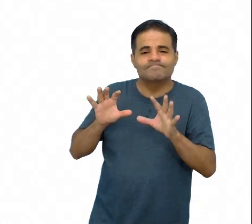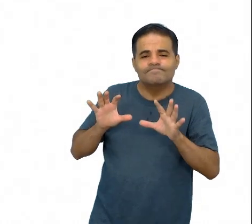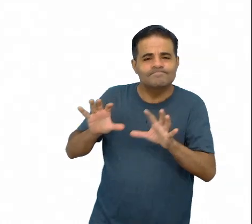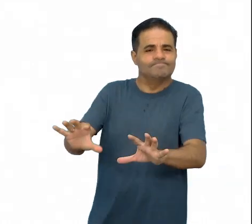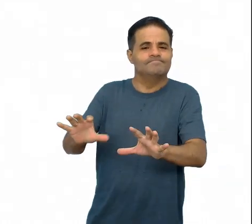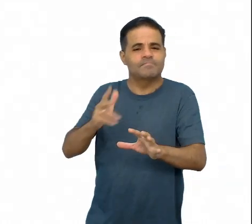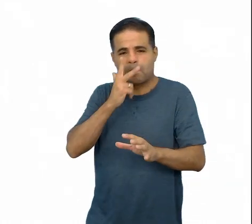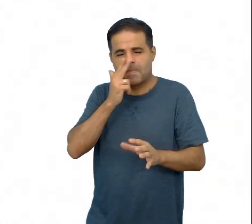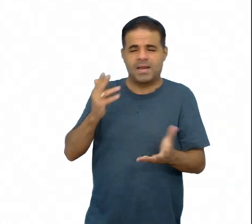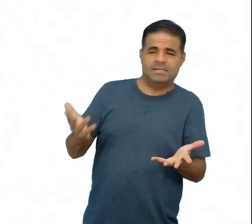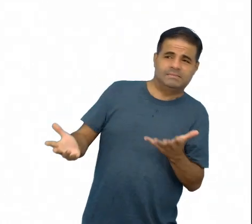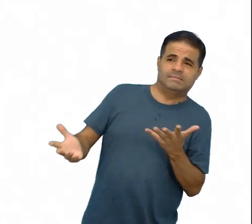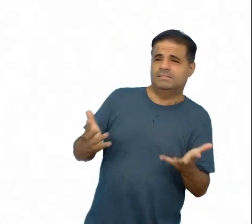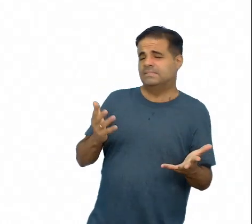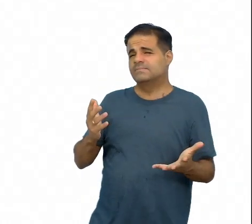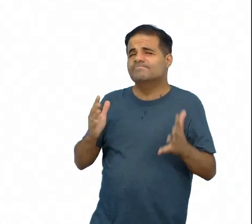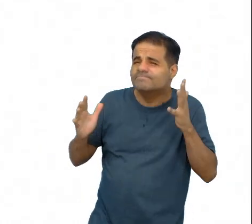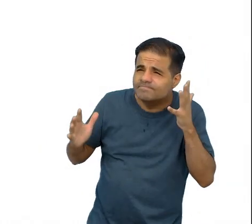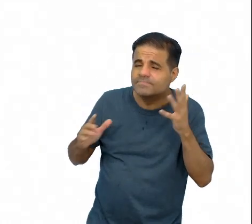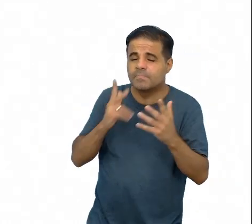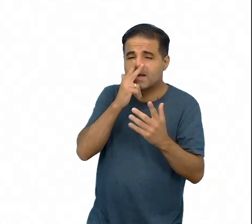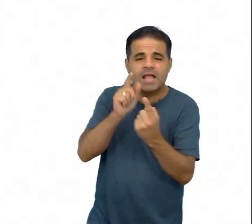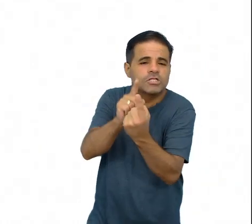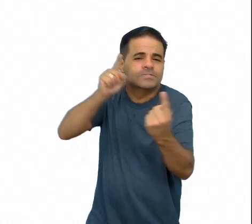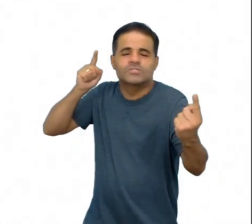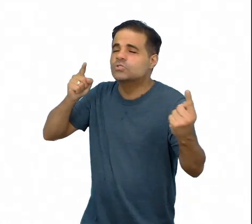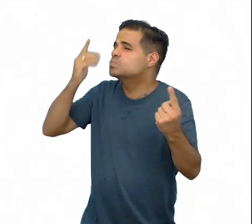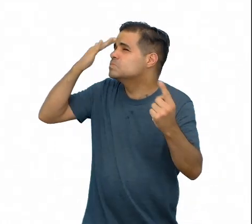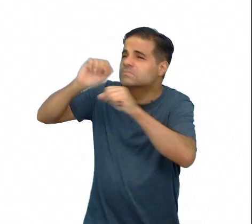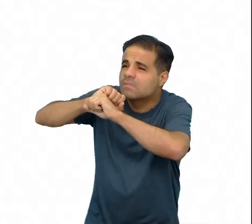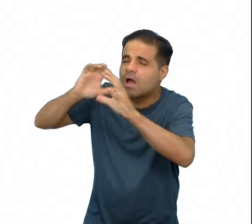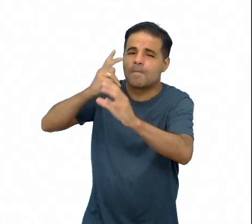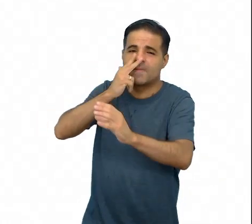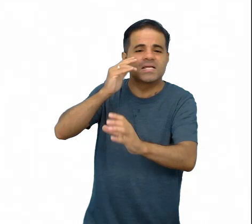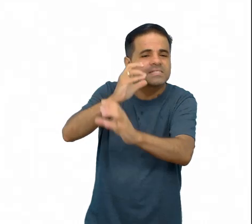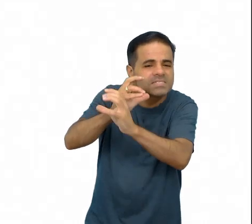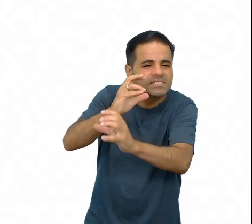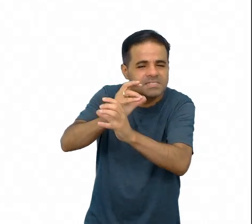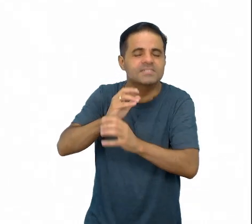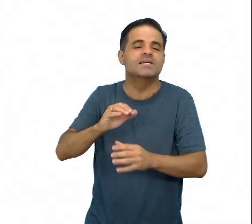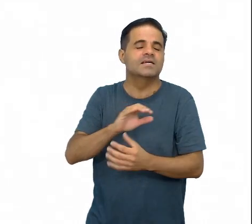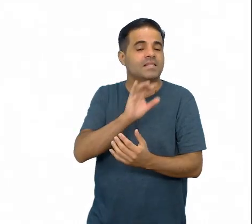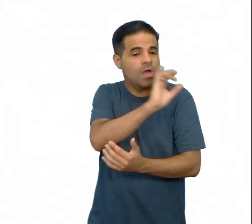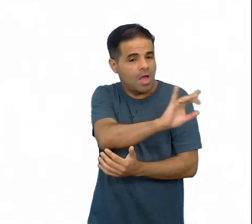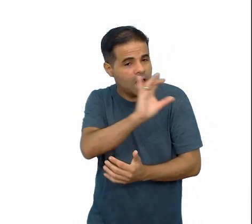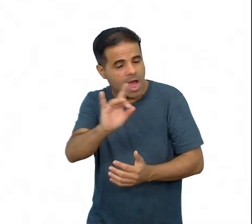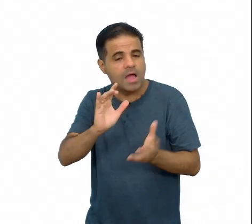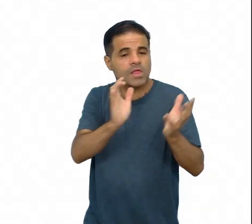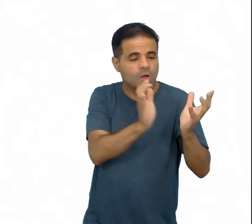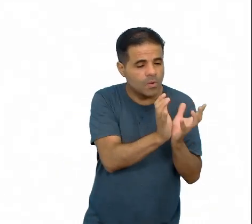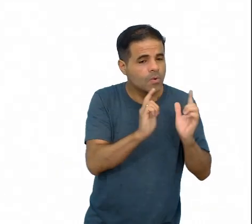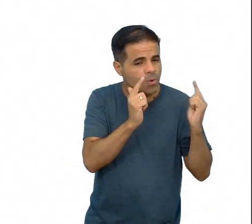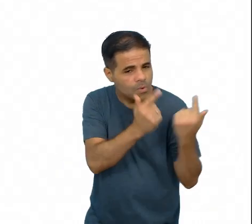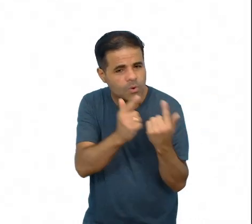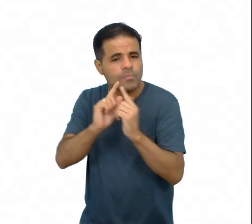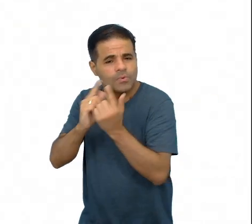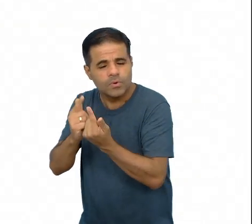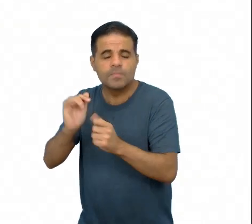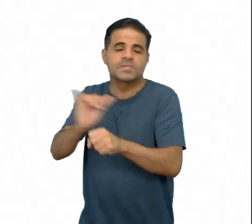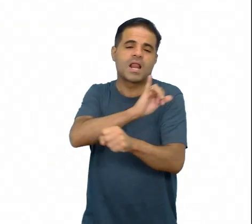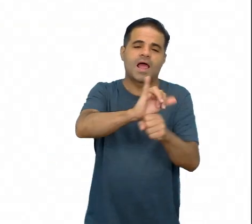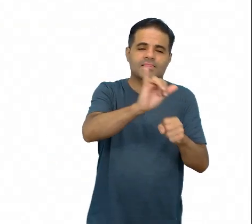certo estranhamento, né, e distanciamento, né, então, cada grupo ali com uma